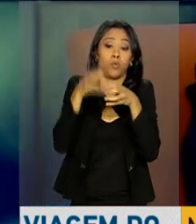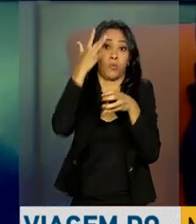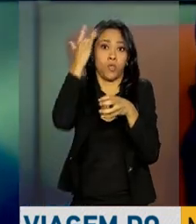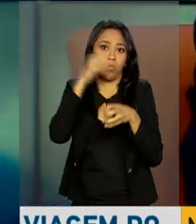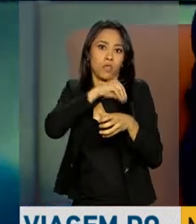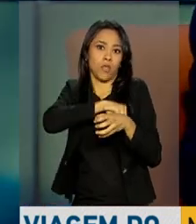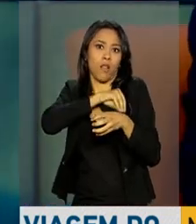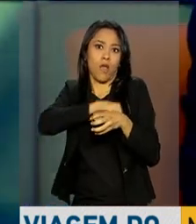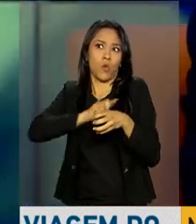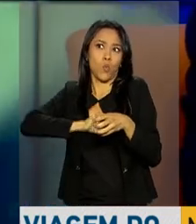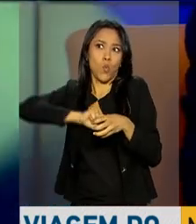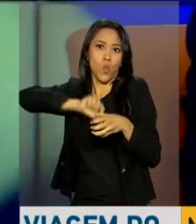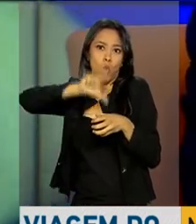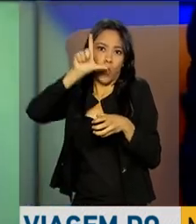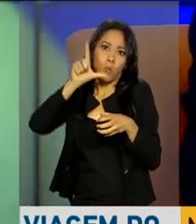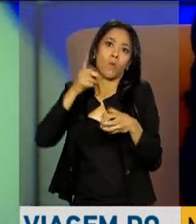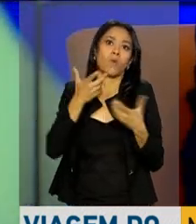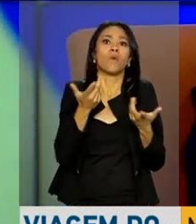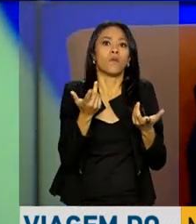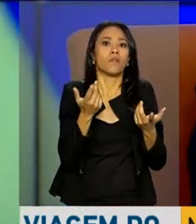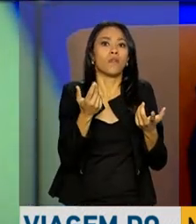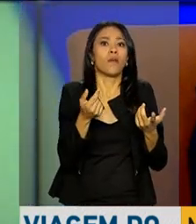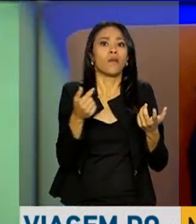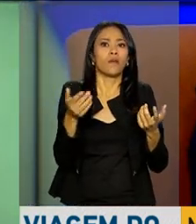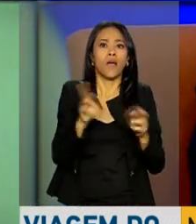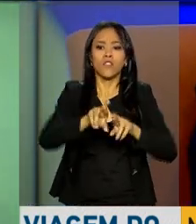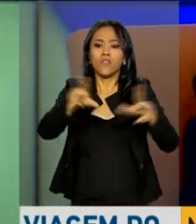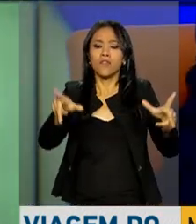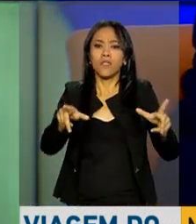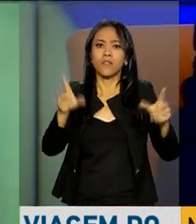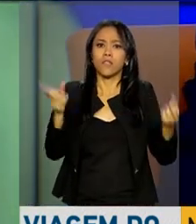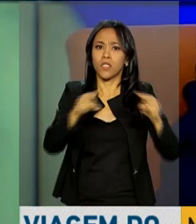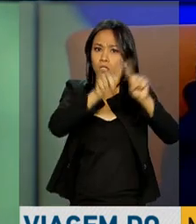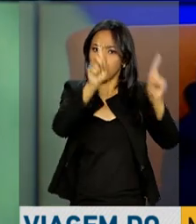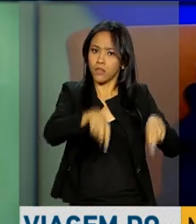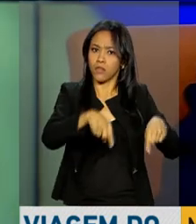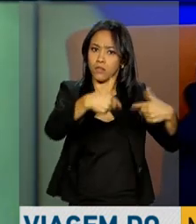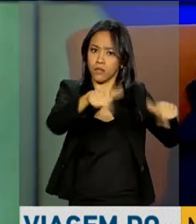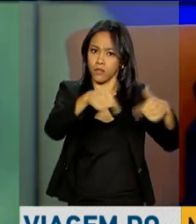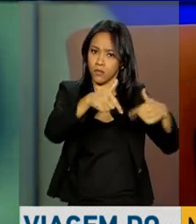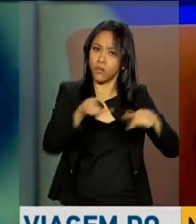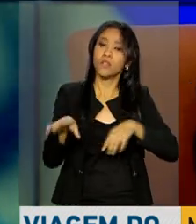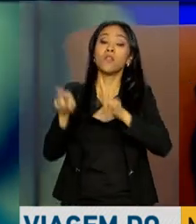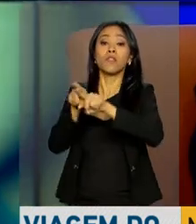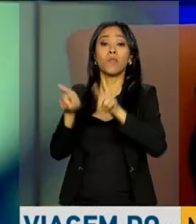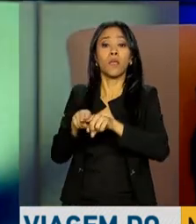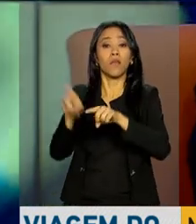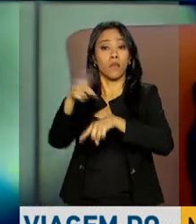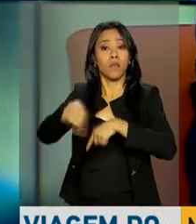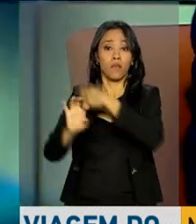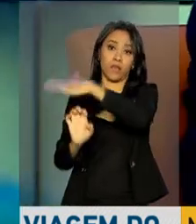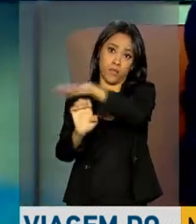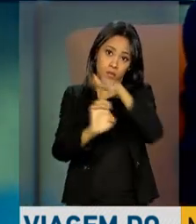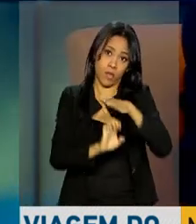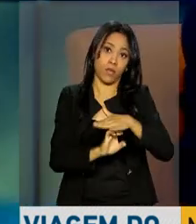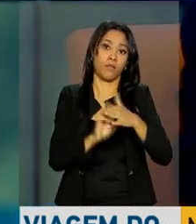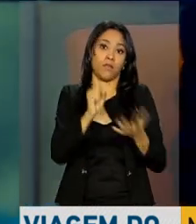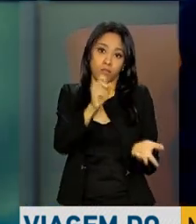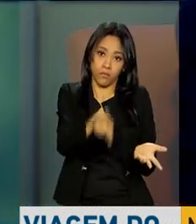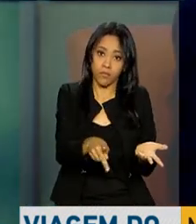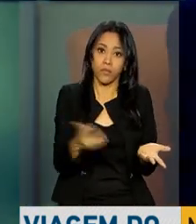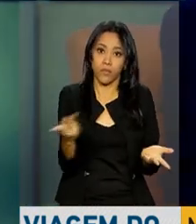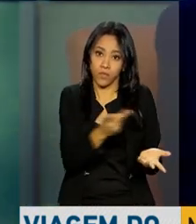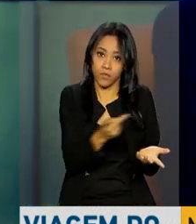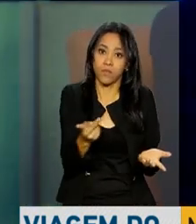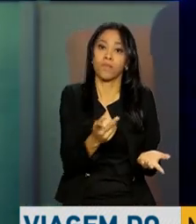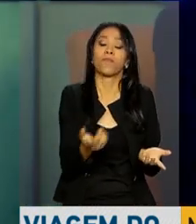diferenciação entre a atividade pública e a atividade privada. É uma reforma um pouco mais complicada, mas eu devo dizer